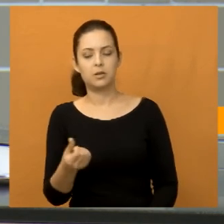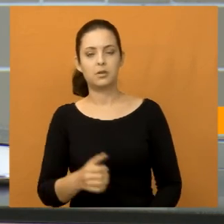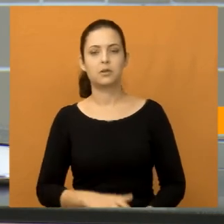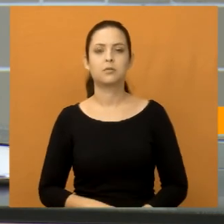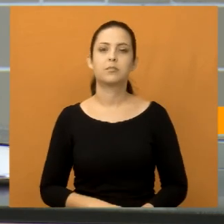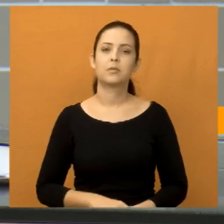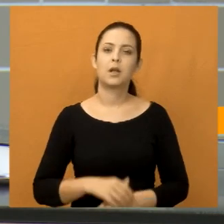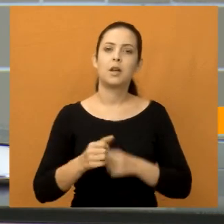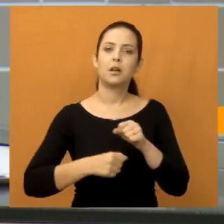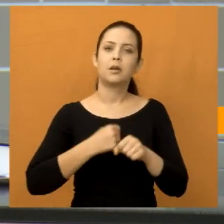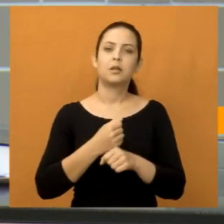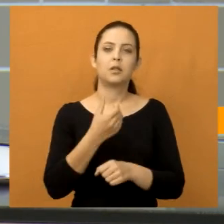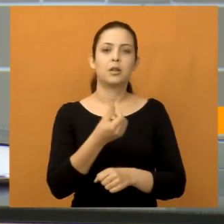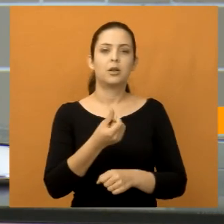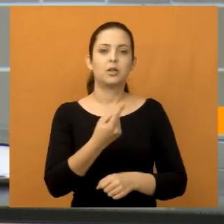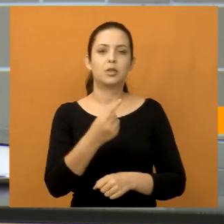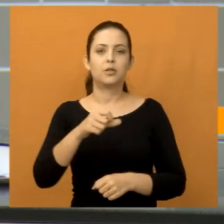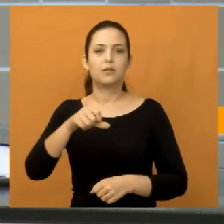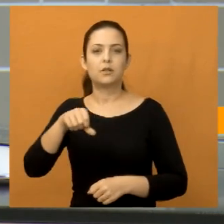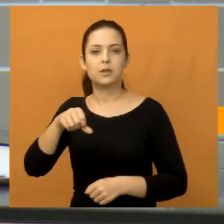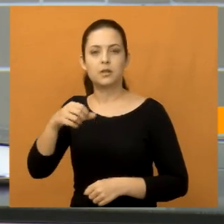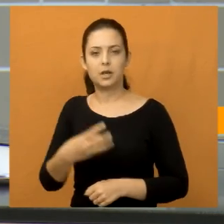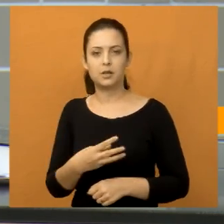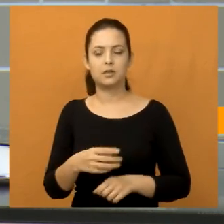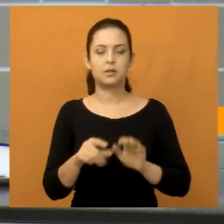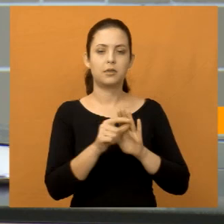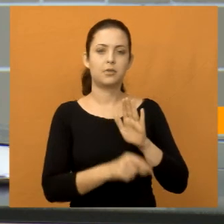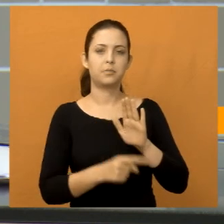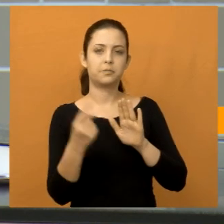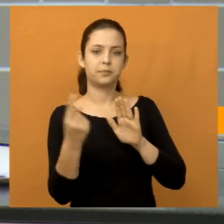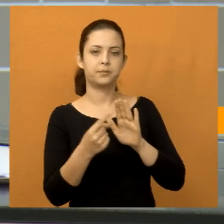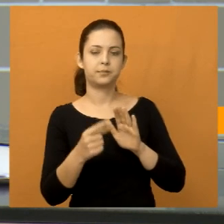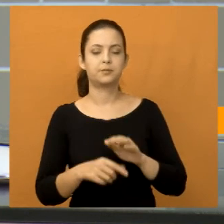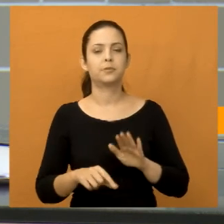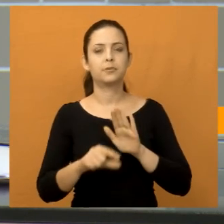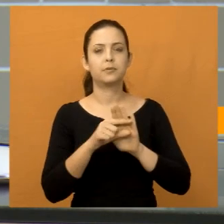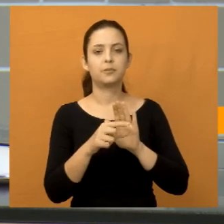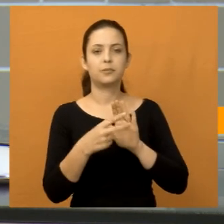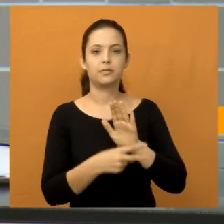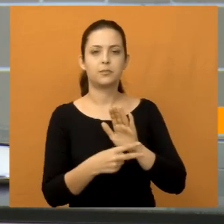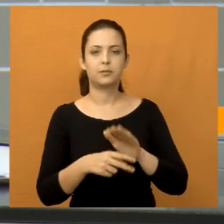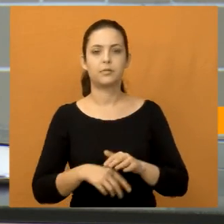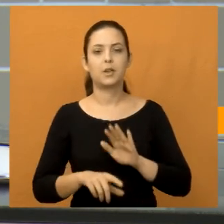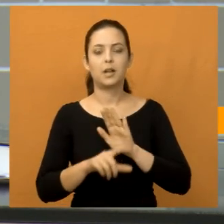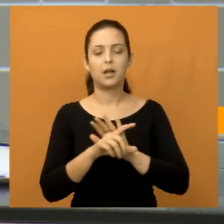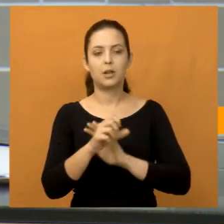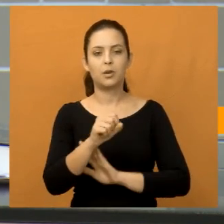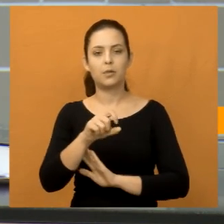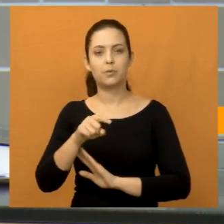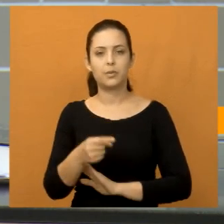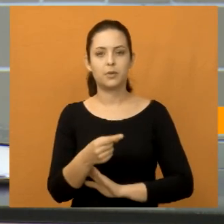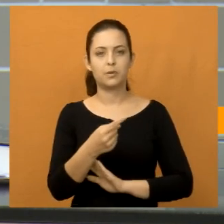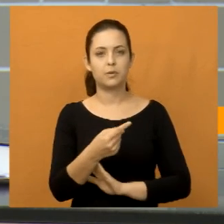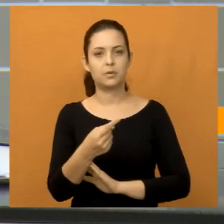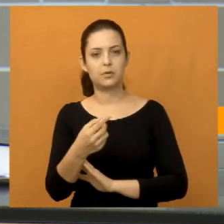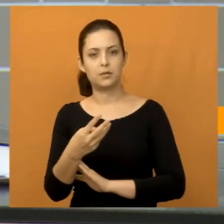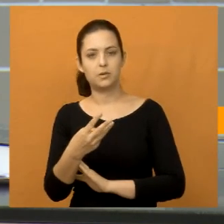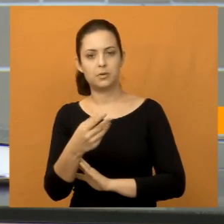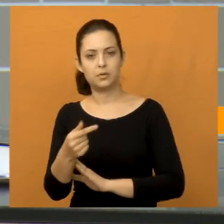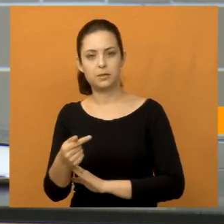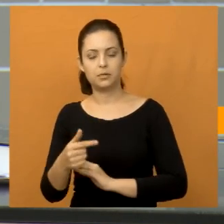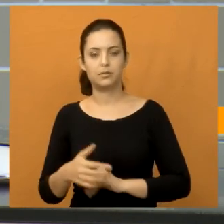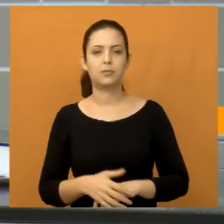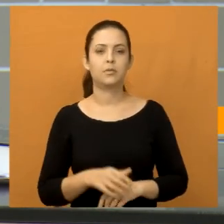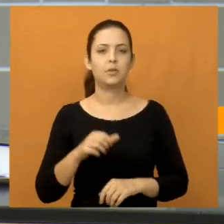8.666, de 1993, e artigo 1º, inciso 2, da Lei nº